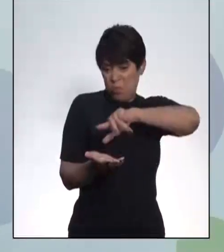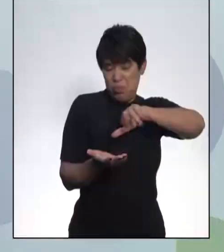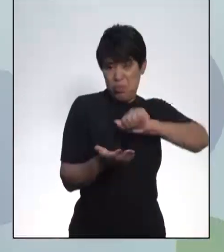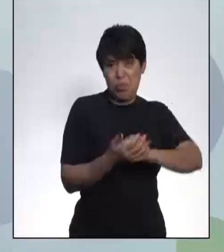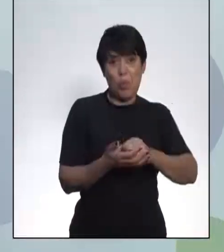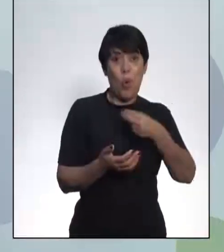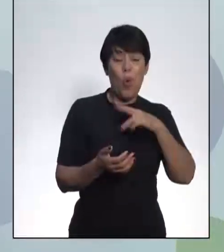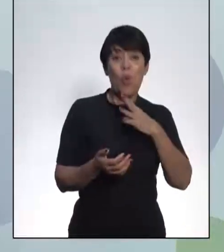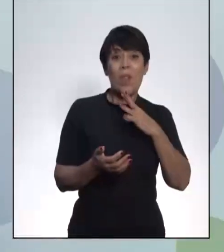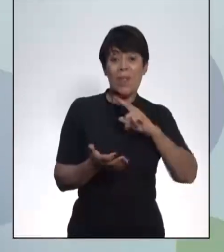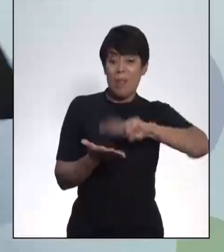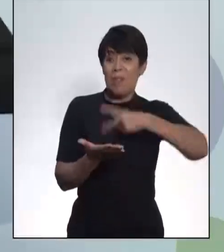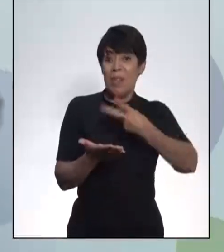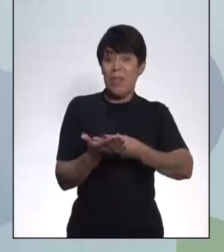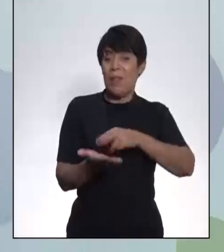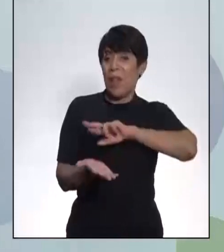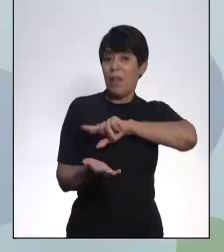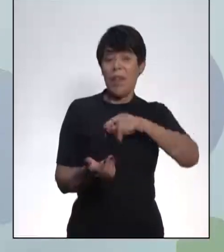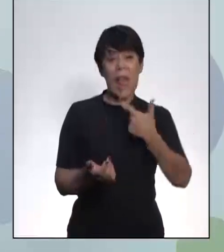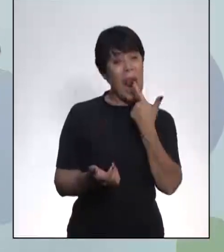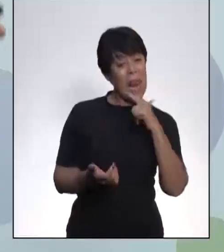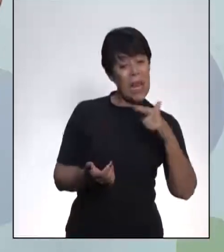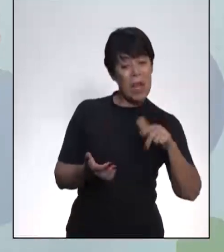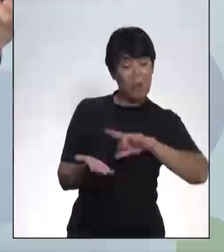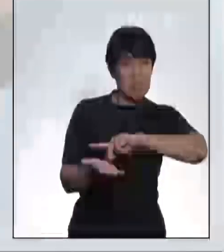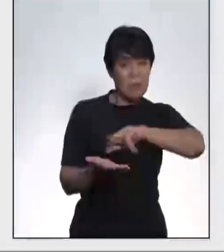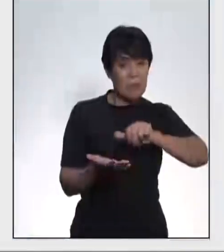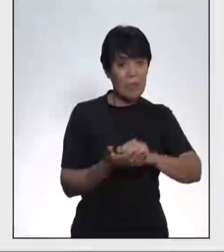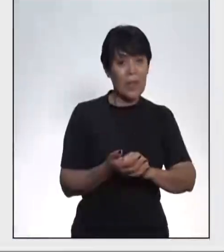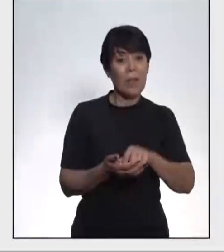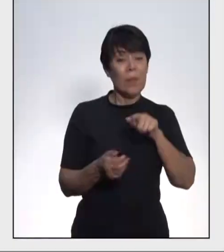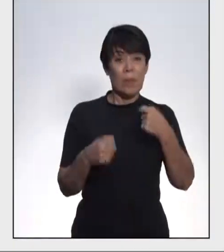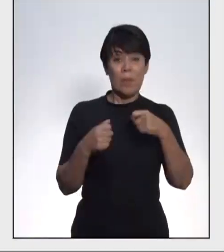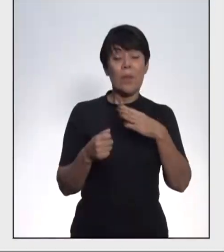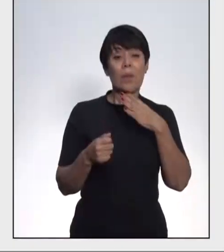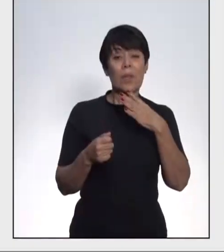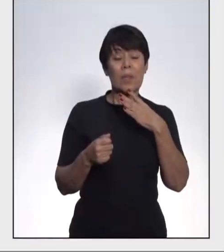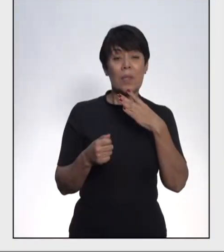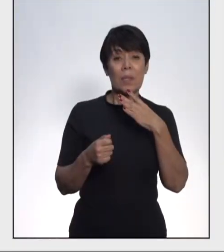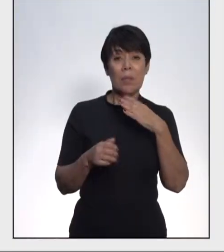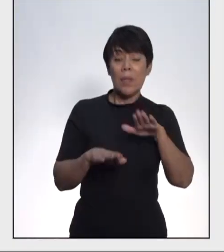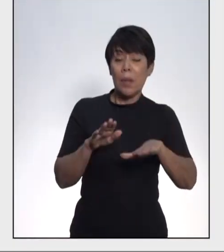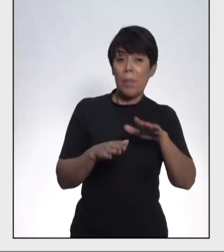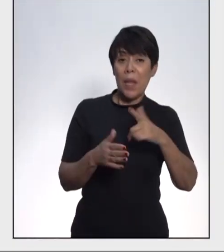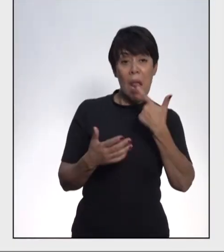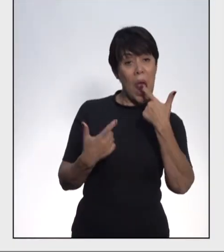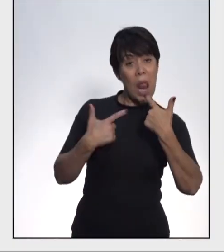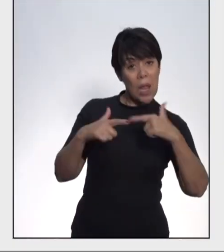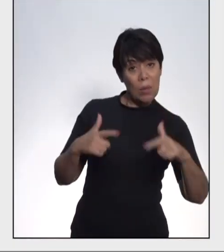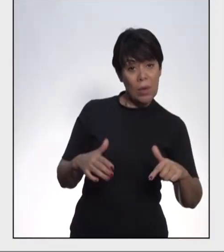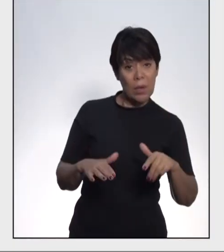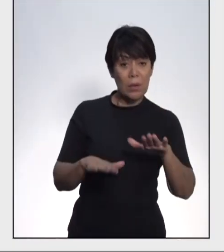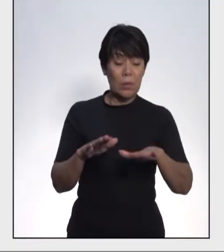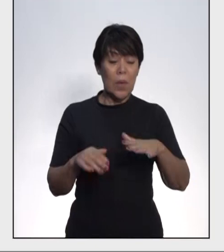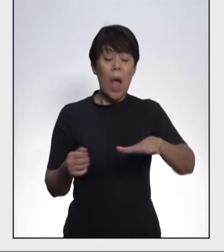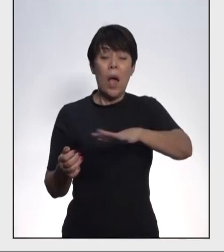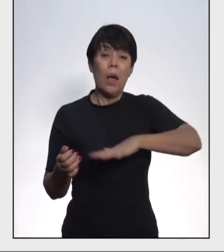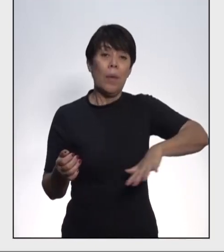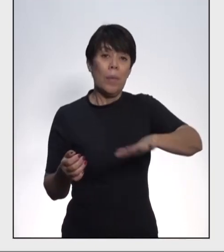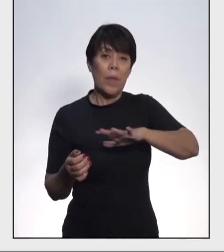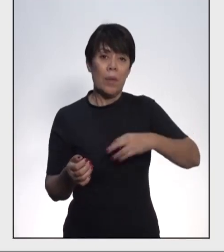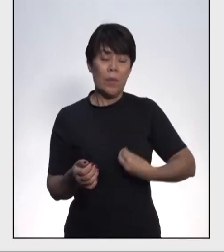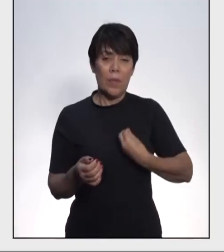ser poliglota da língua? Você tem que entender que você vai usar a linguagem dependendo do ambiente que você tiver. Por isso que ele pede para você ver as